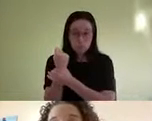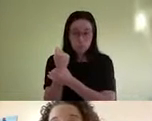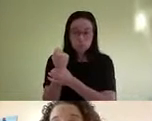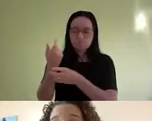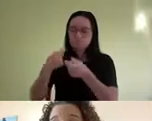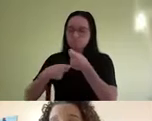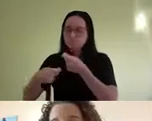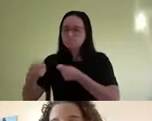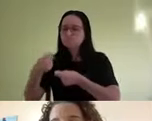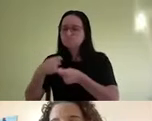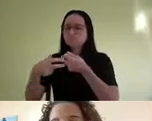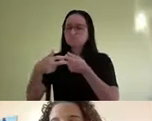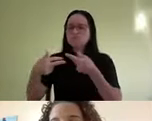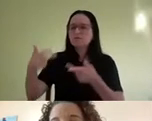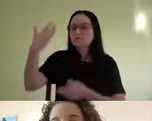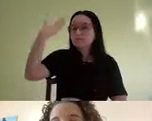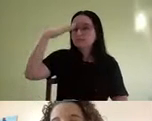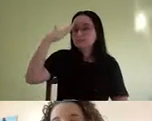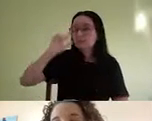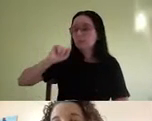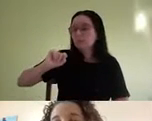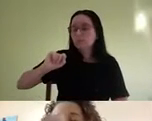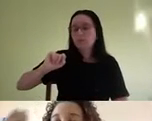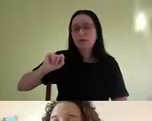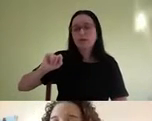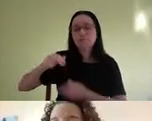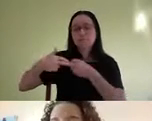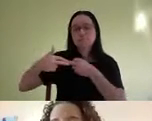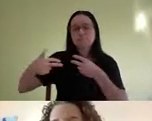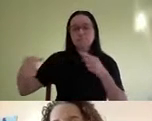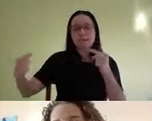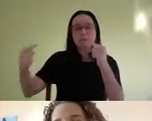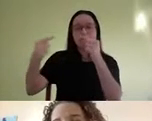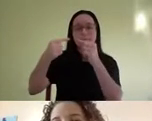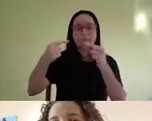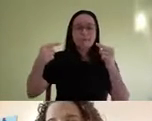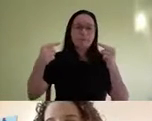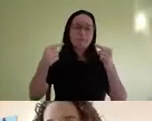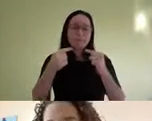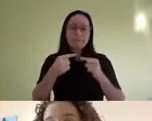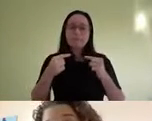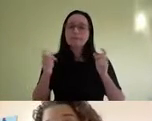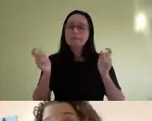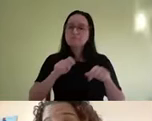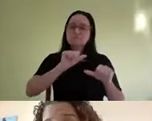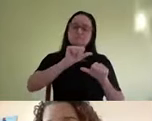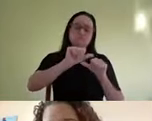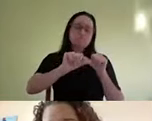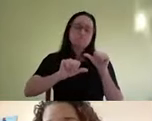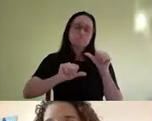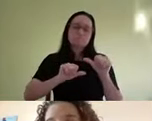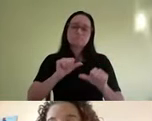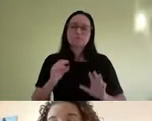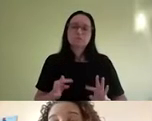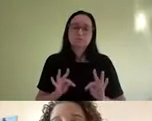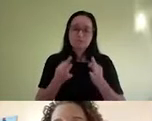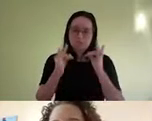eu entendesse essa necessidade e atrelasse essa necessidade com a transformação tecnológica disso.